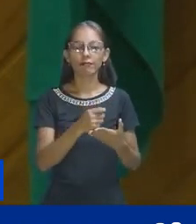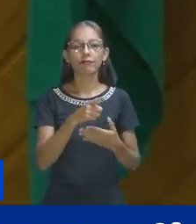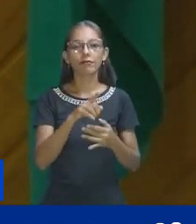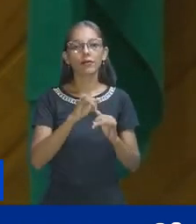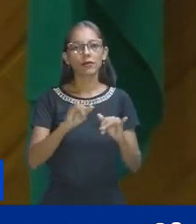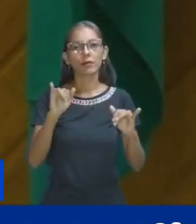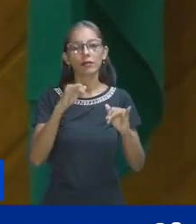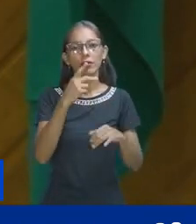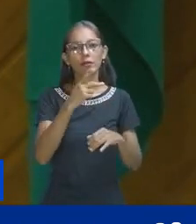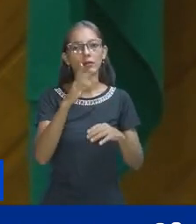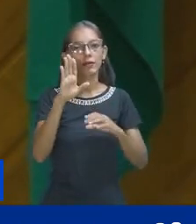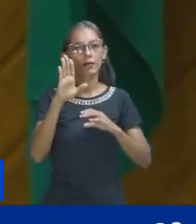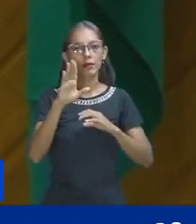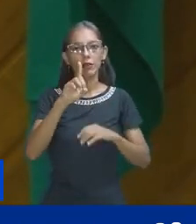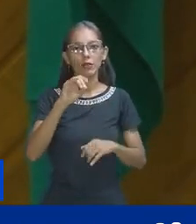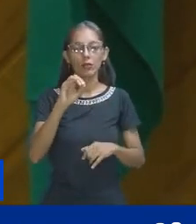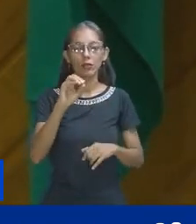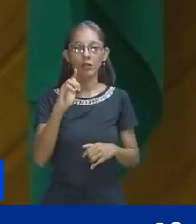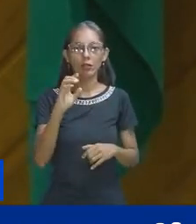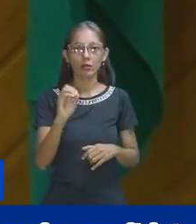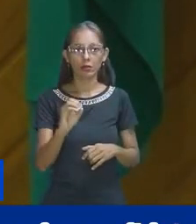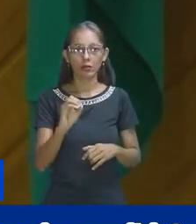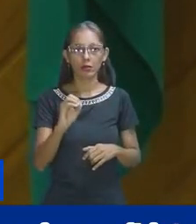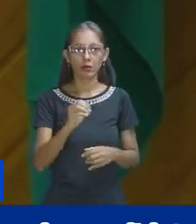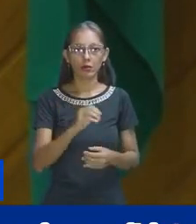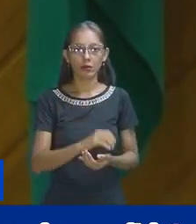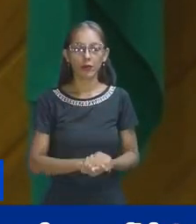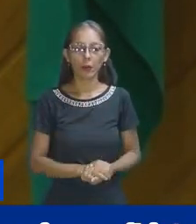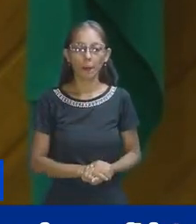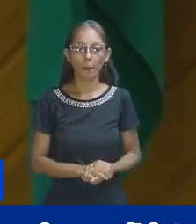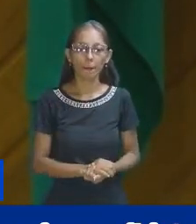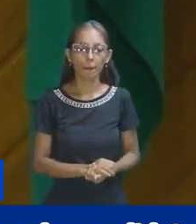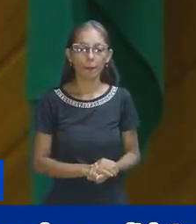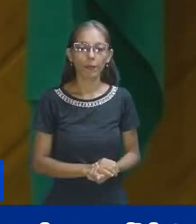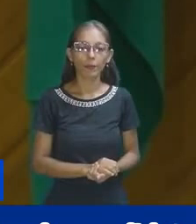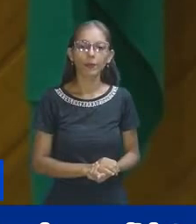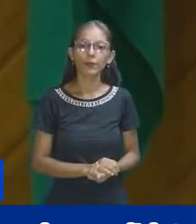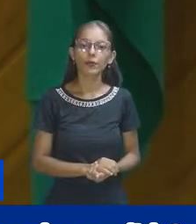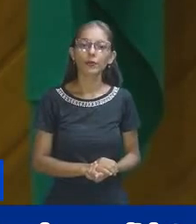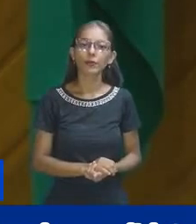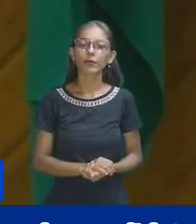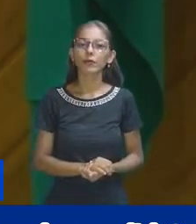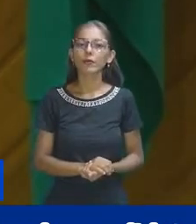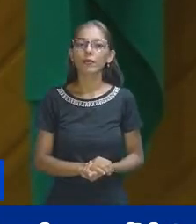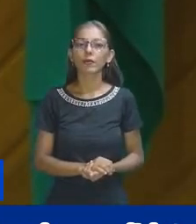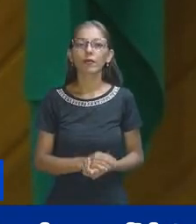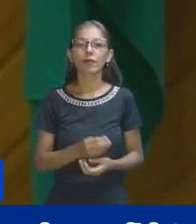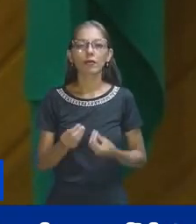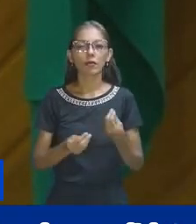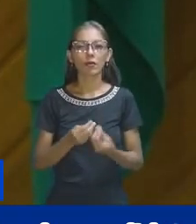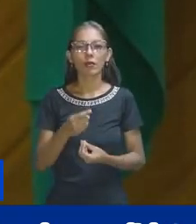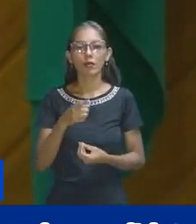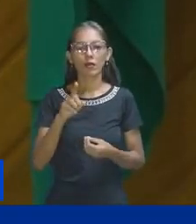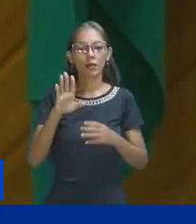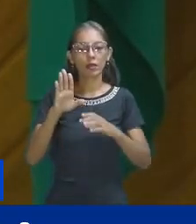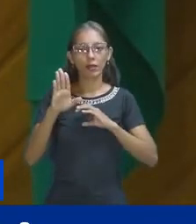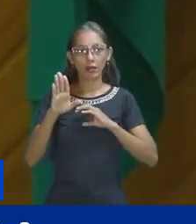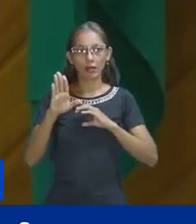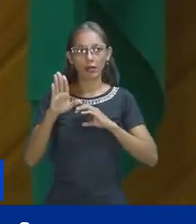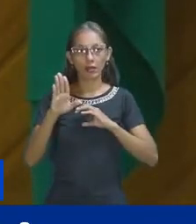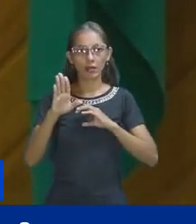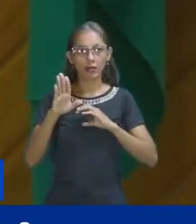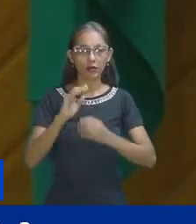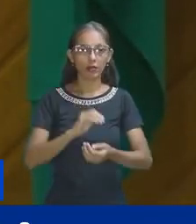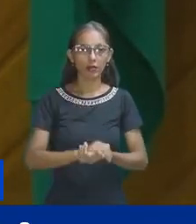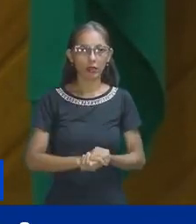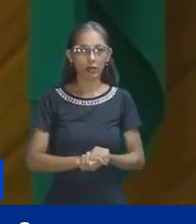poder resta caracterizado, haja vista que a gravidade das circunstâncias é evidenciada pelo uso do poderio econômico do candidato para